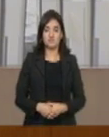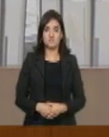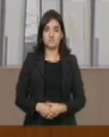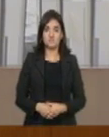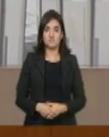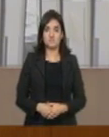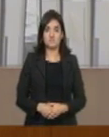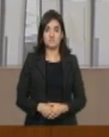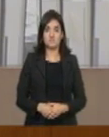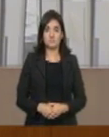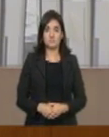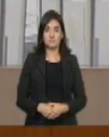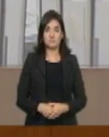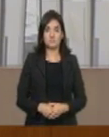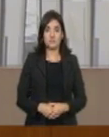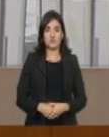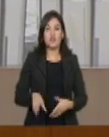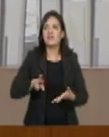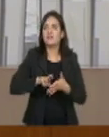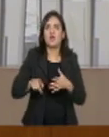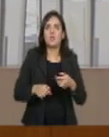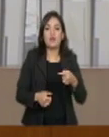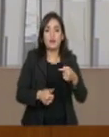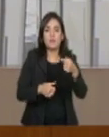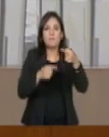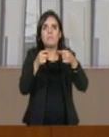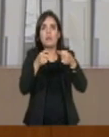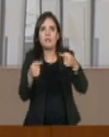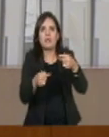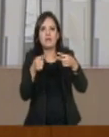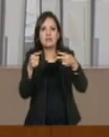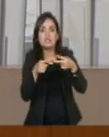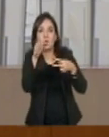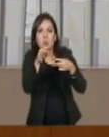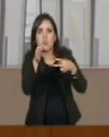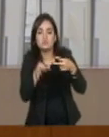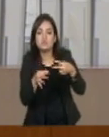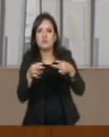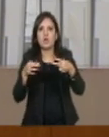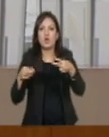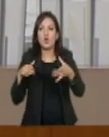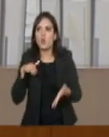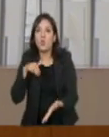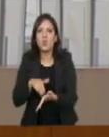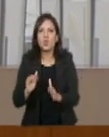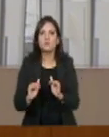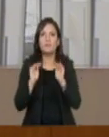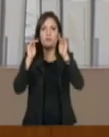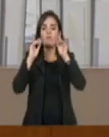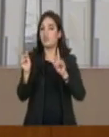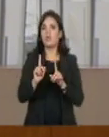Não é questão de execução em primeira, segunda, terceira, última instância.